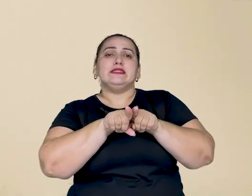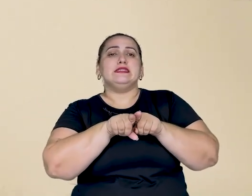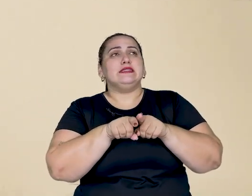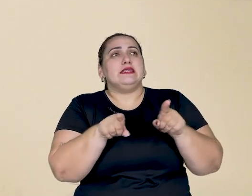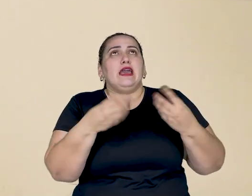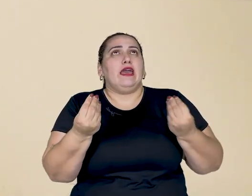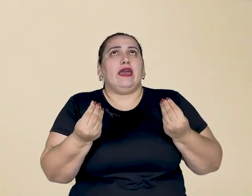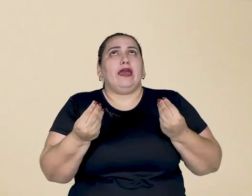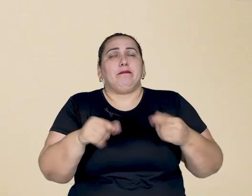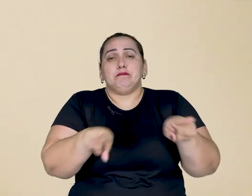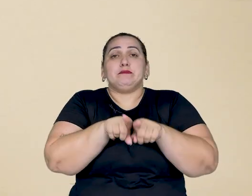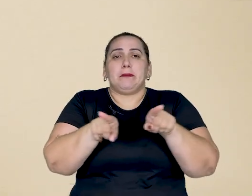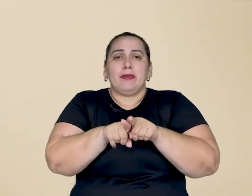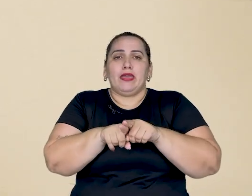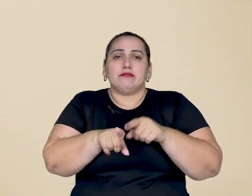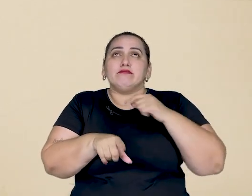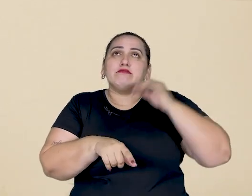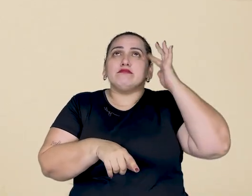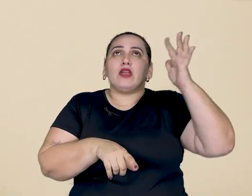e também